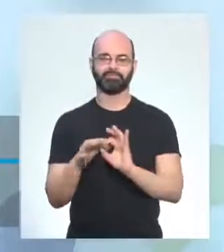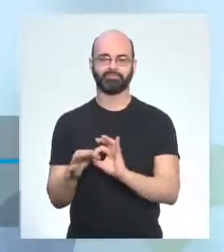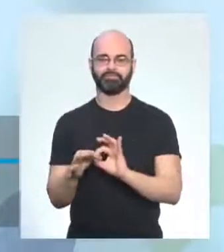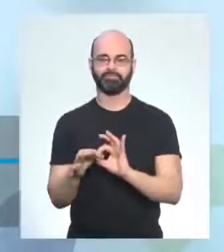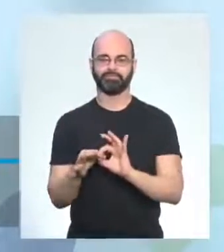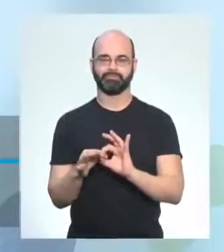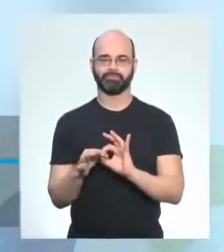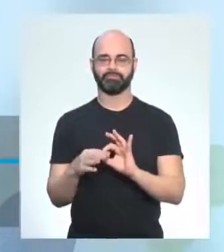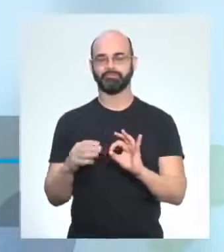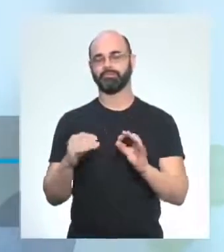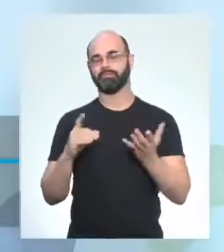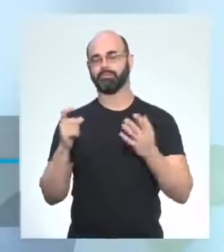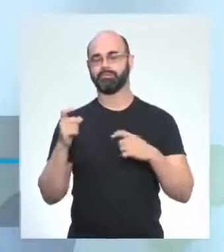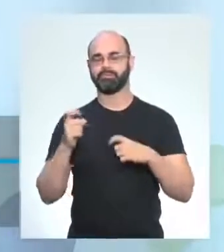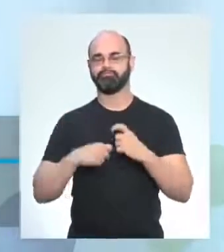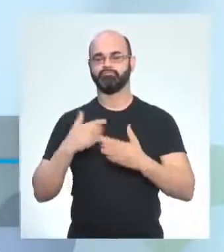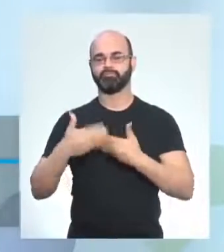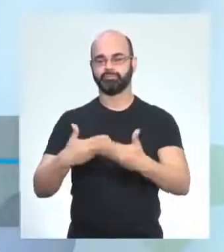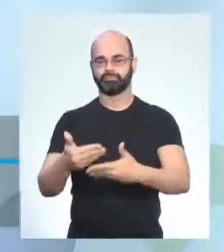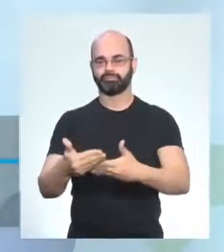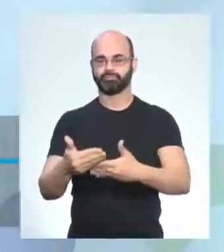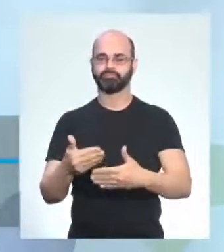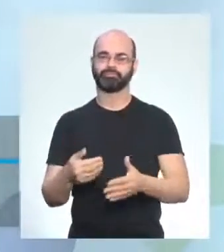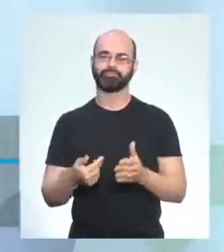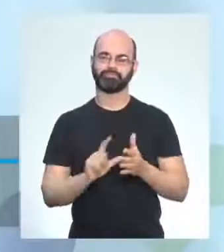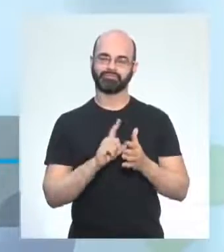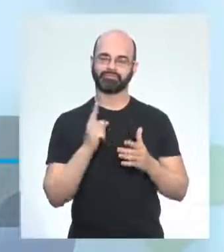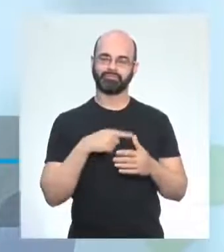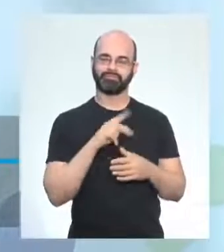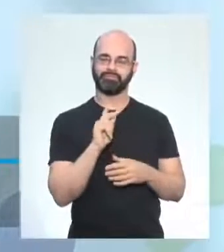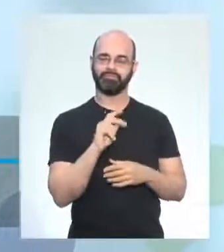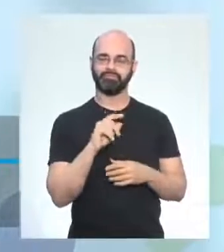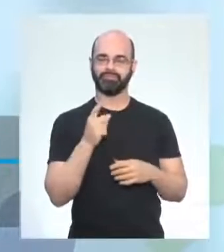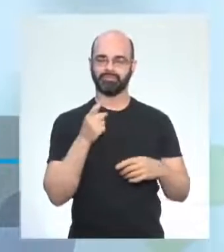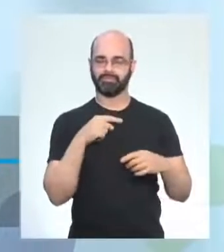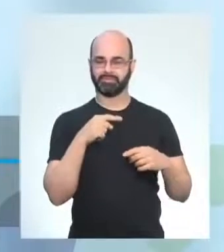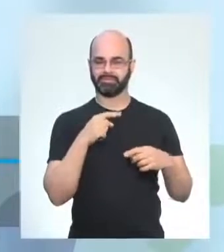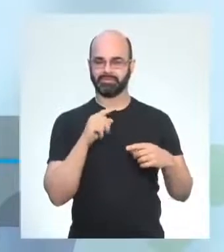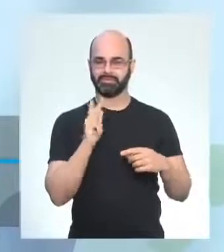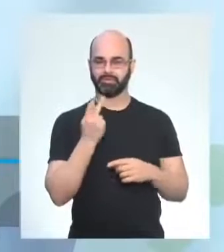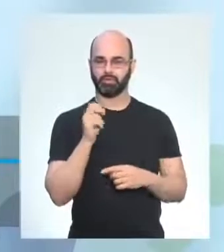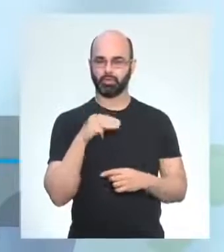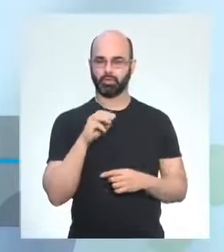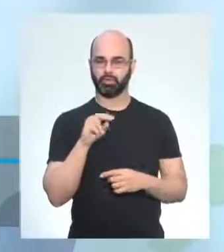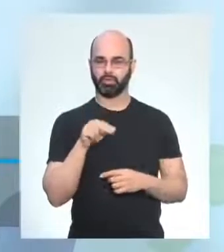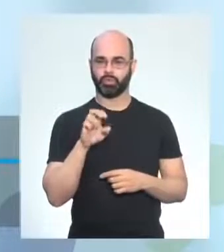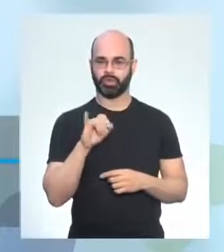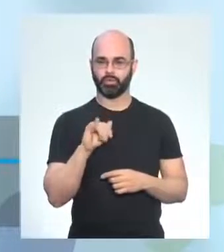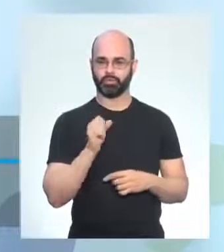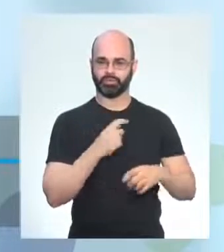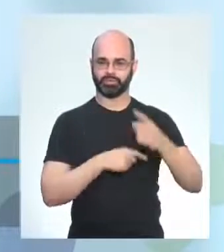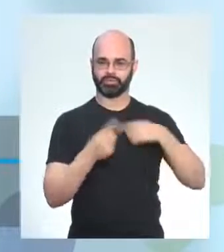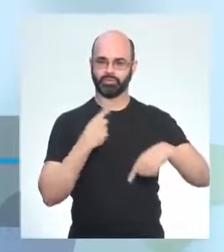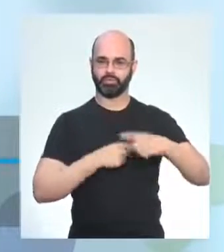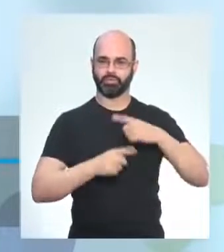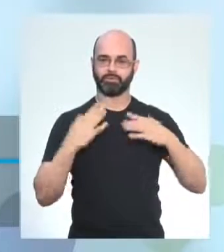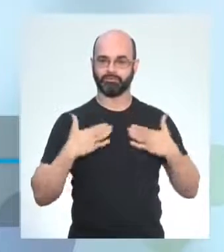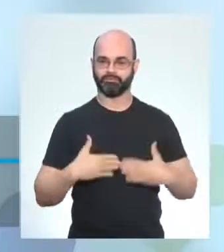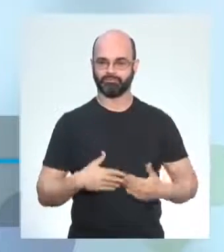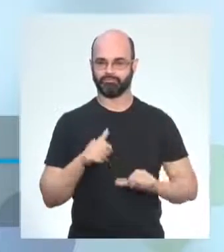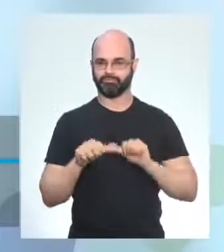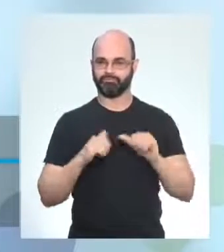à reprodução. Esses outros hormônios que a gente falou são importantes para o desenvolvimento do corpo, né?